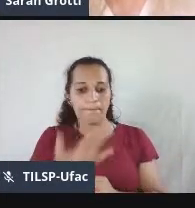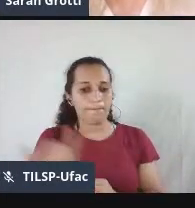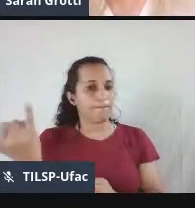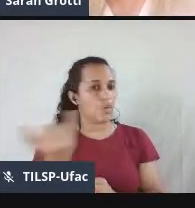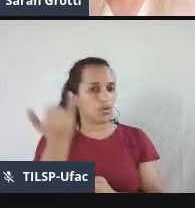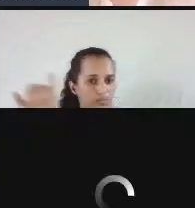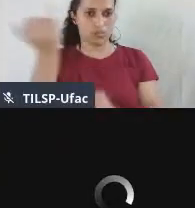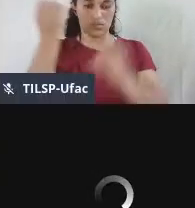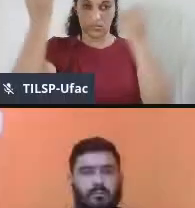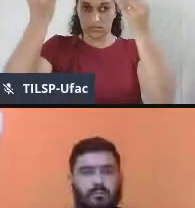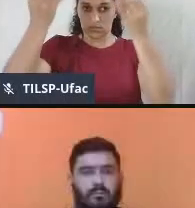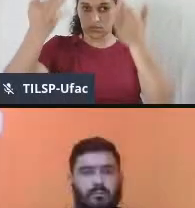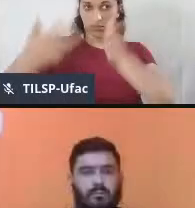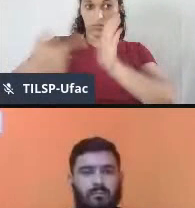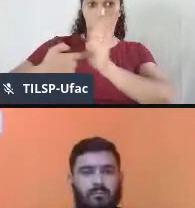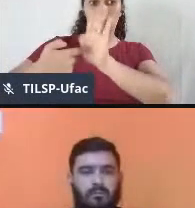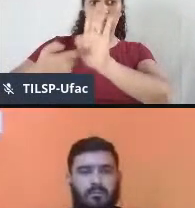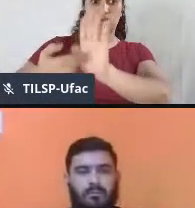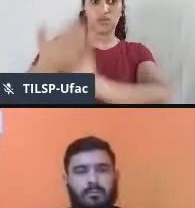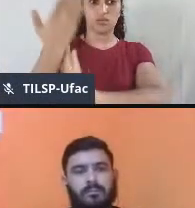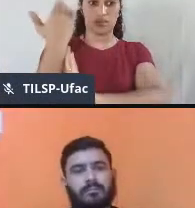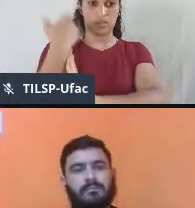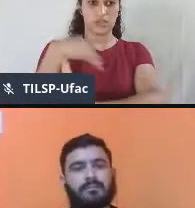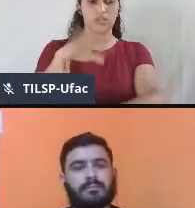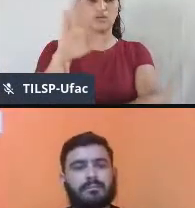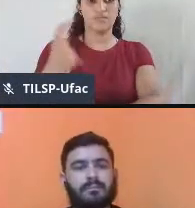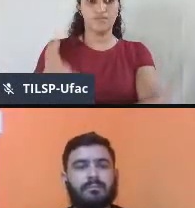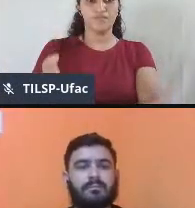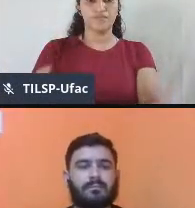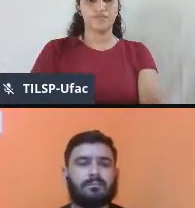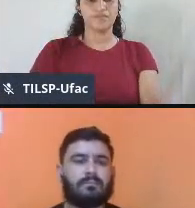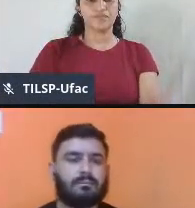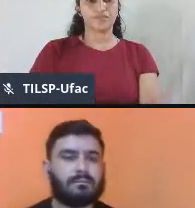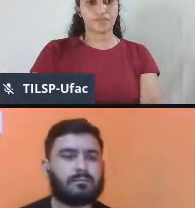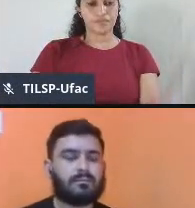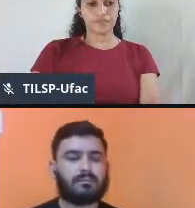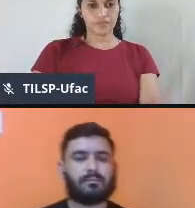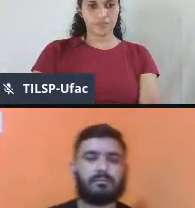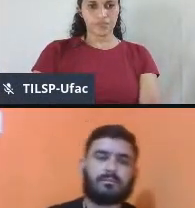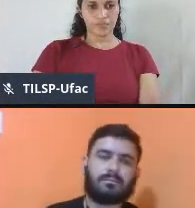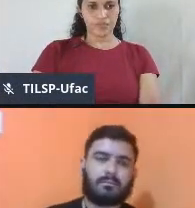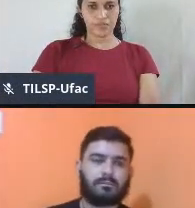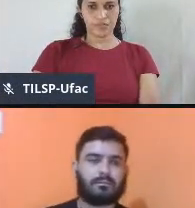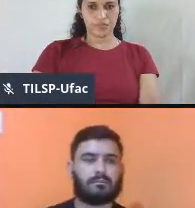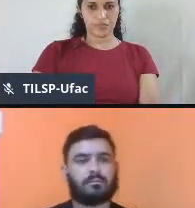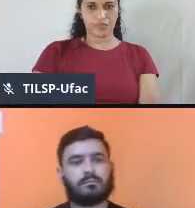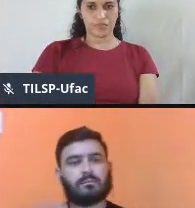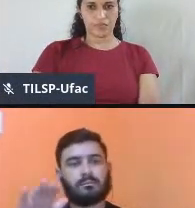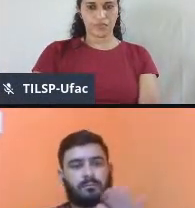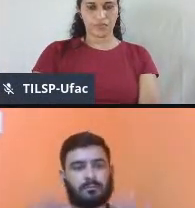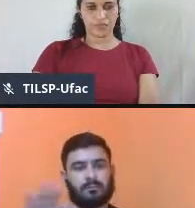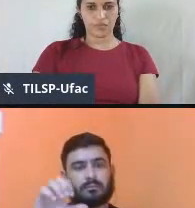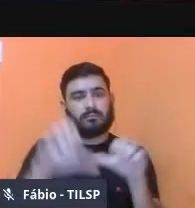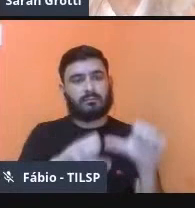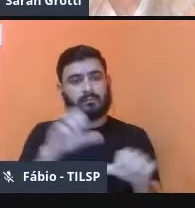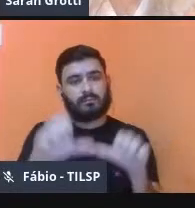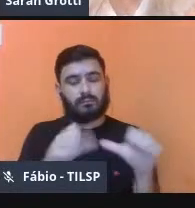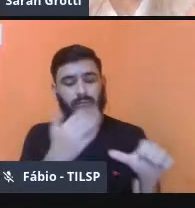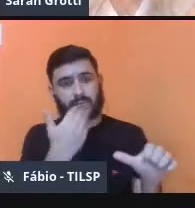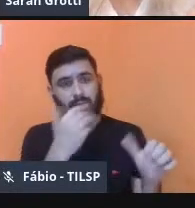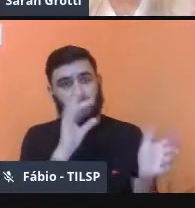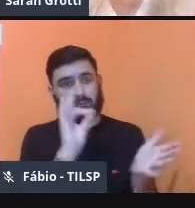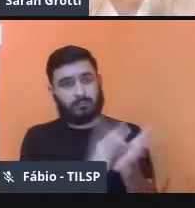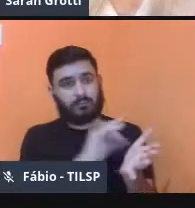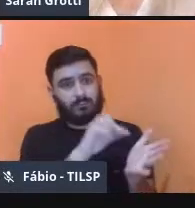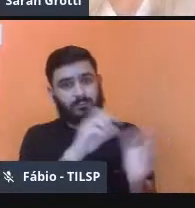da apresentação, que o vegetariano às vezes troca, né, a comida de verdade pela comida industrializada,